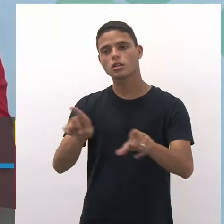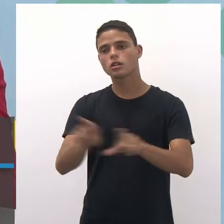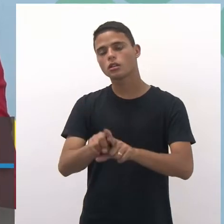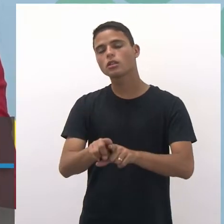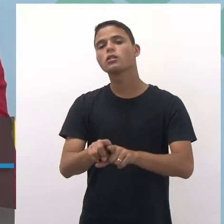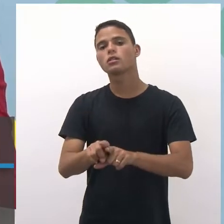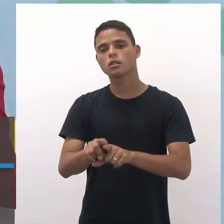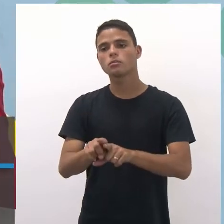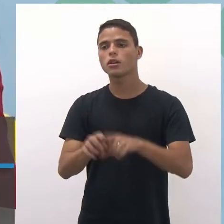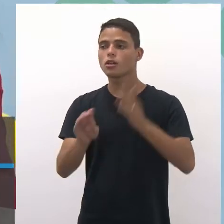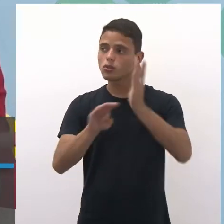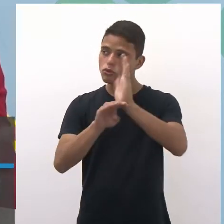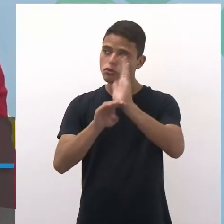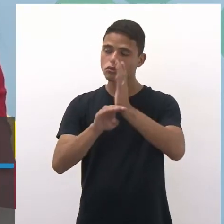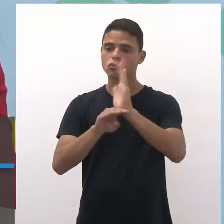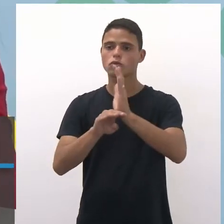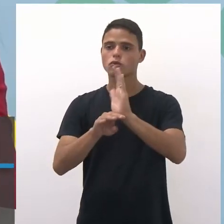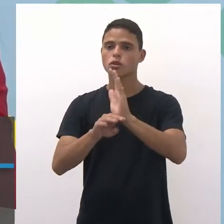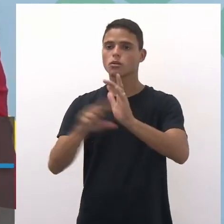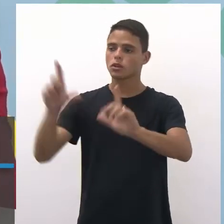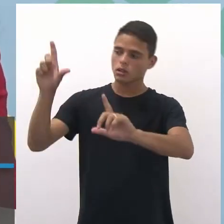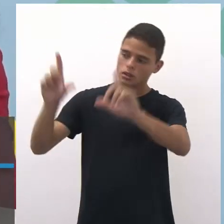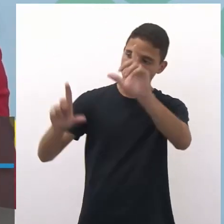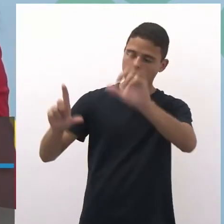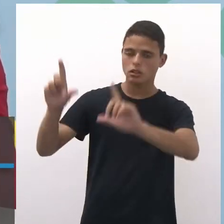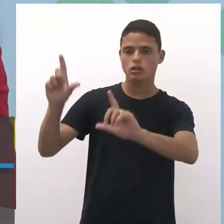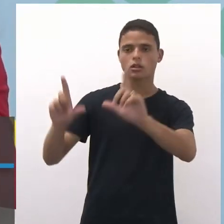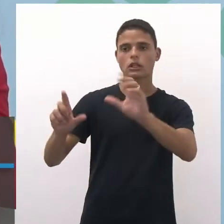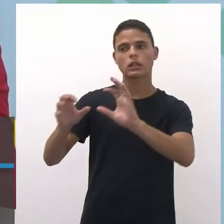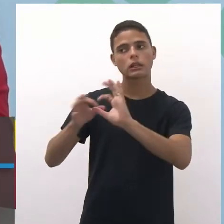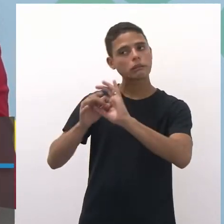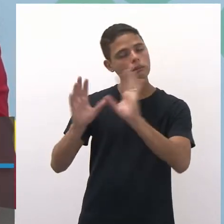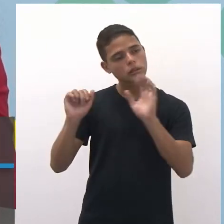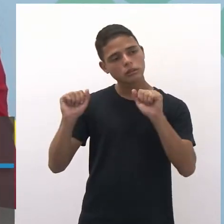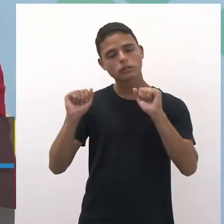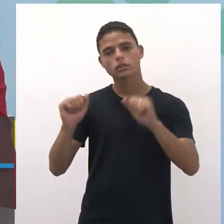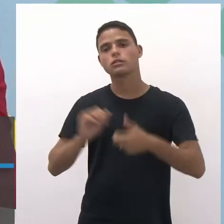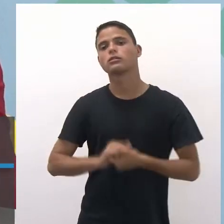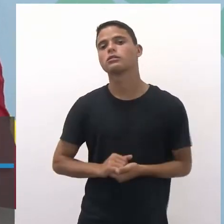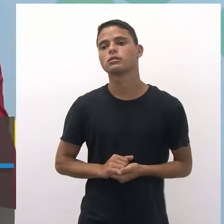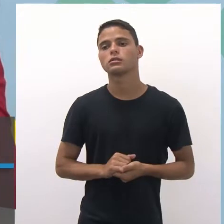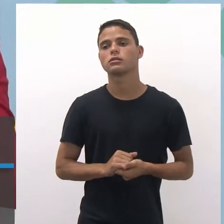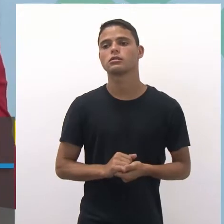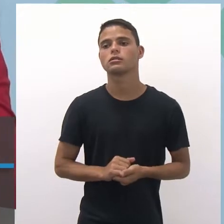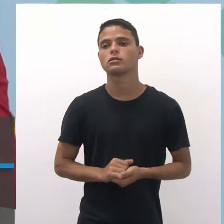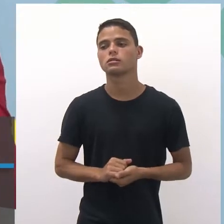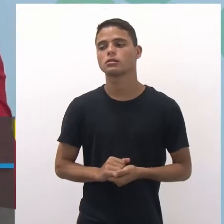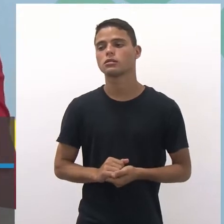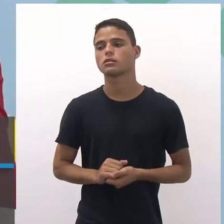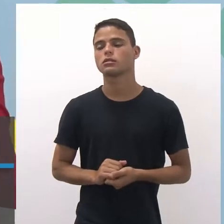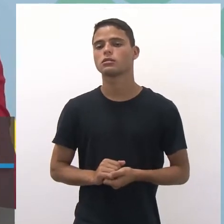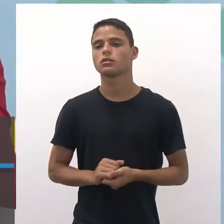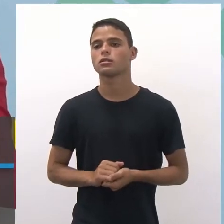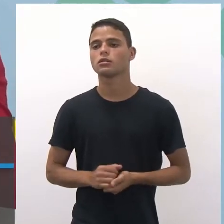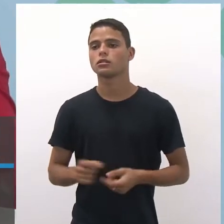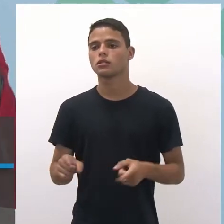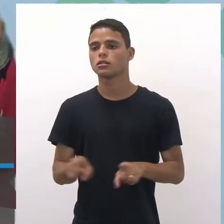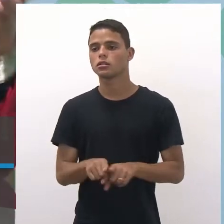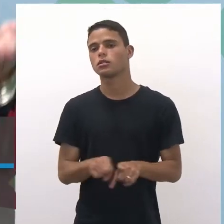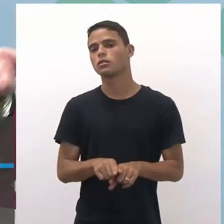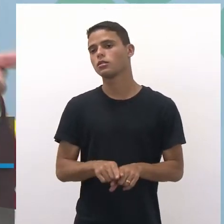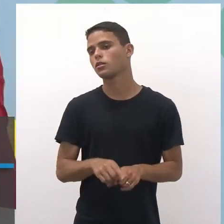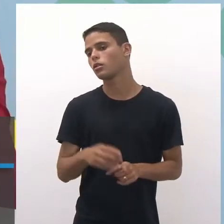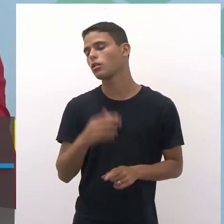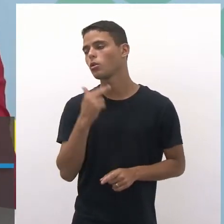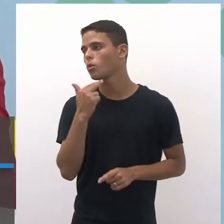estão exibidos na TV aberta, em recursos que estão disponíveis, né, a eles. Claro que a gente não pode delimitar.